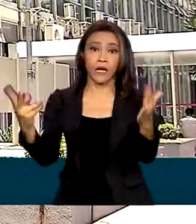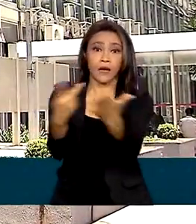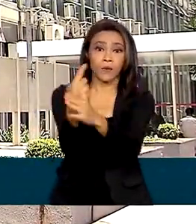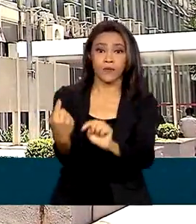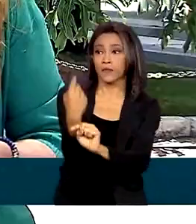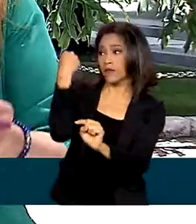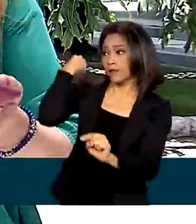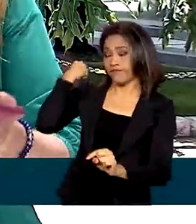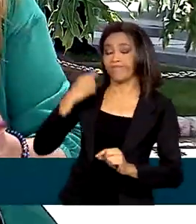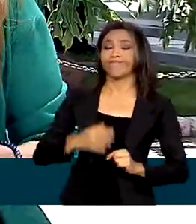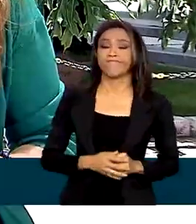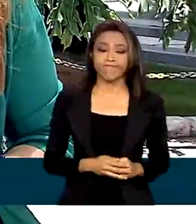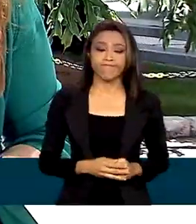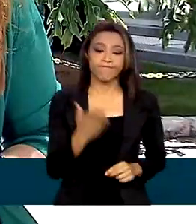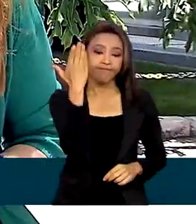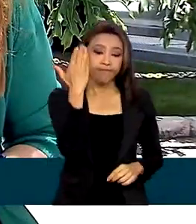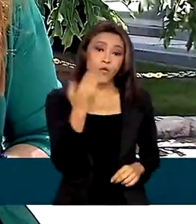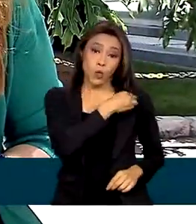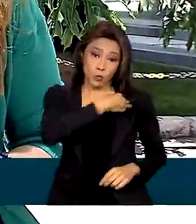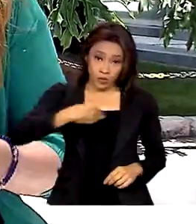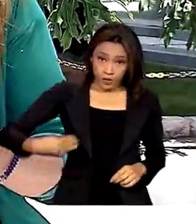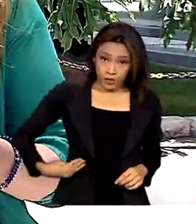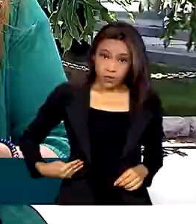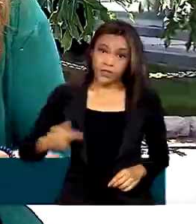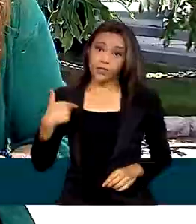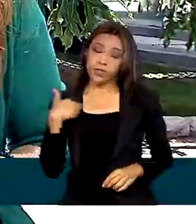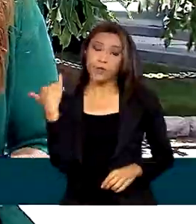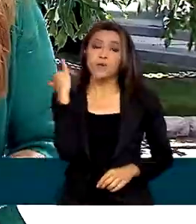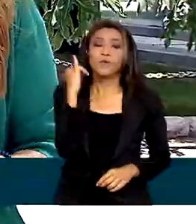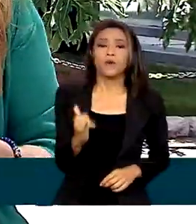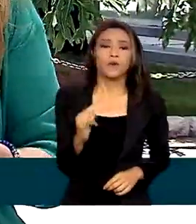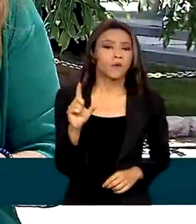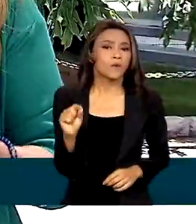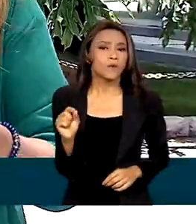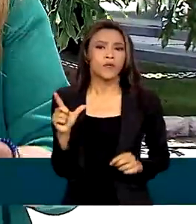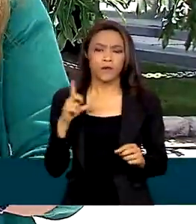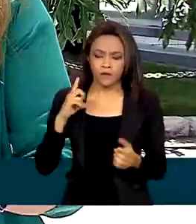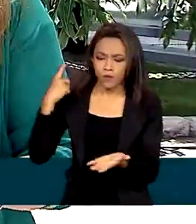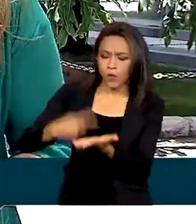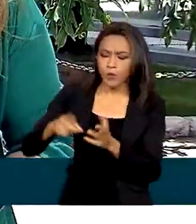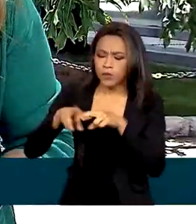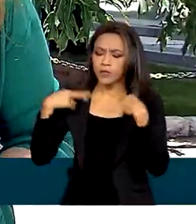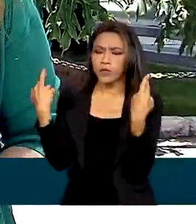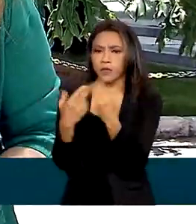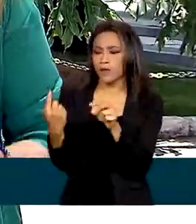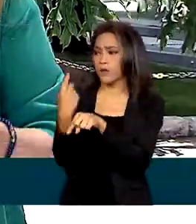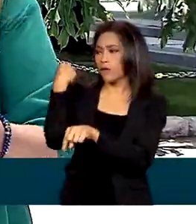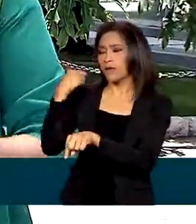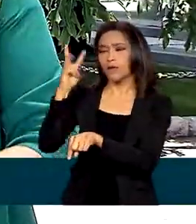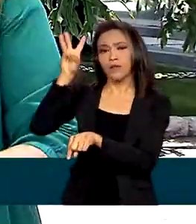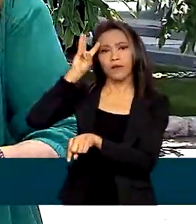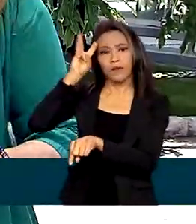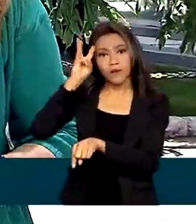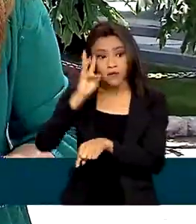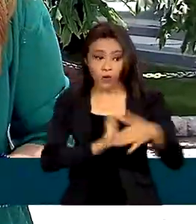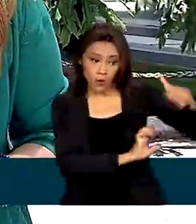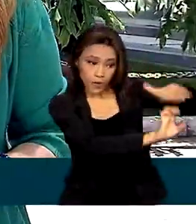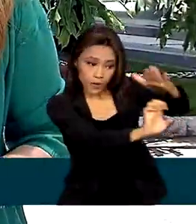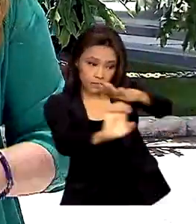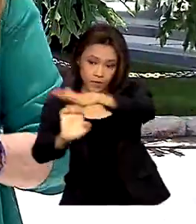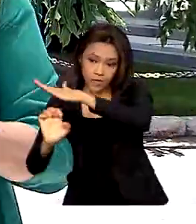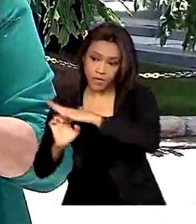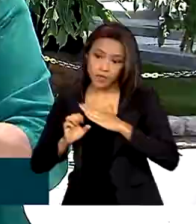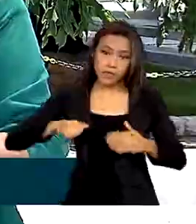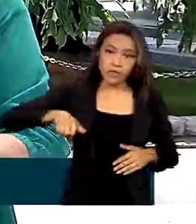no país. O ministro de Minas e Energia, Alexandre Silveira, se reuniu nesta terça-feira com empresas do setor